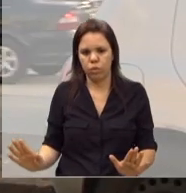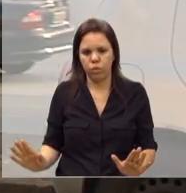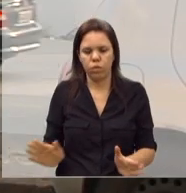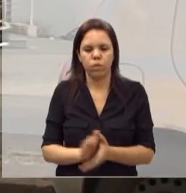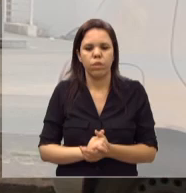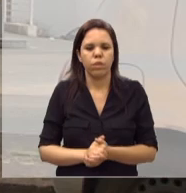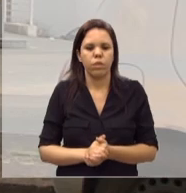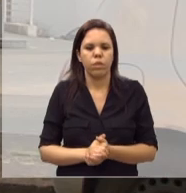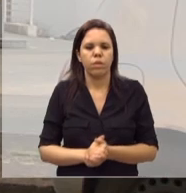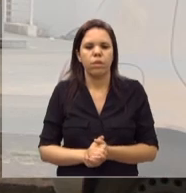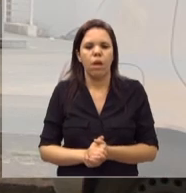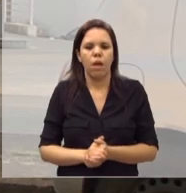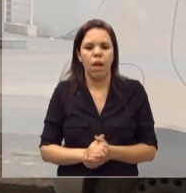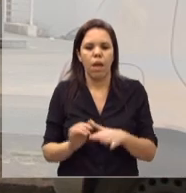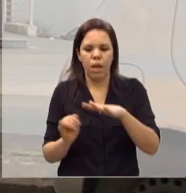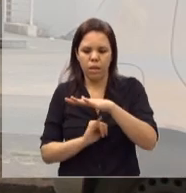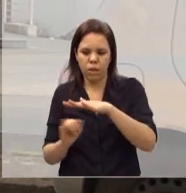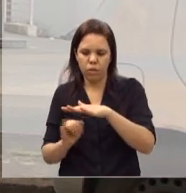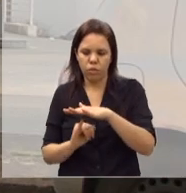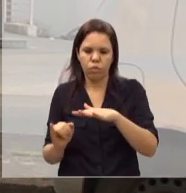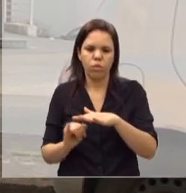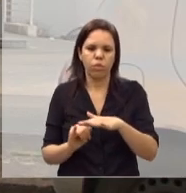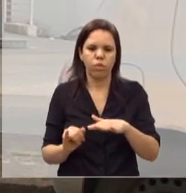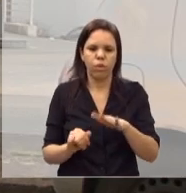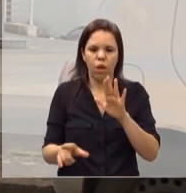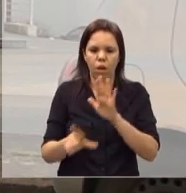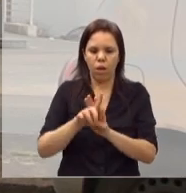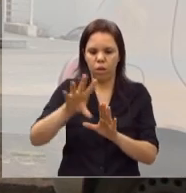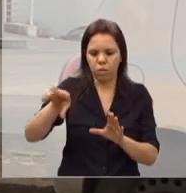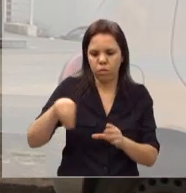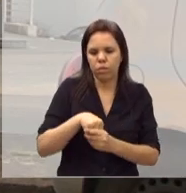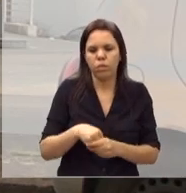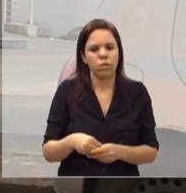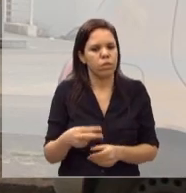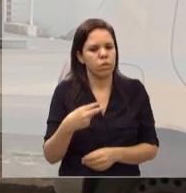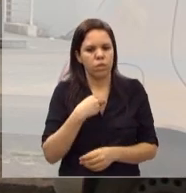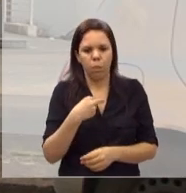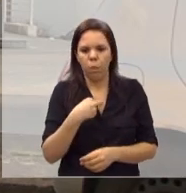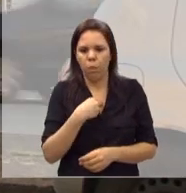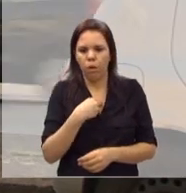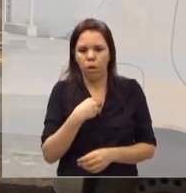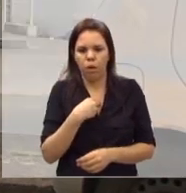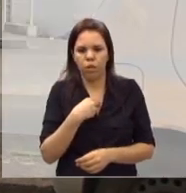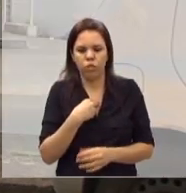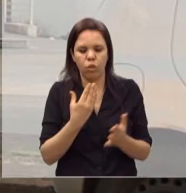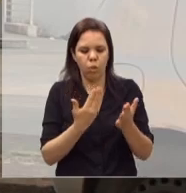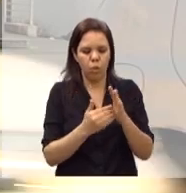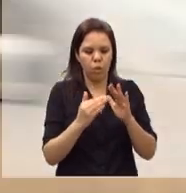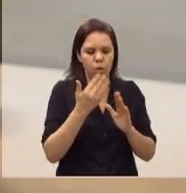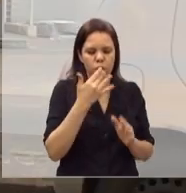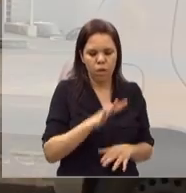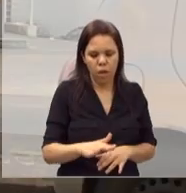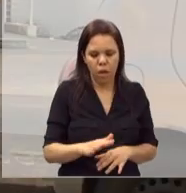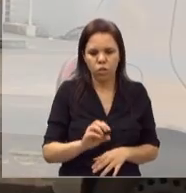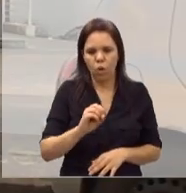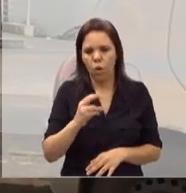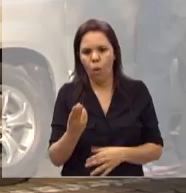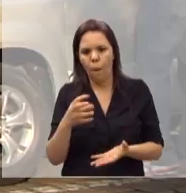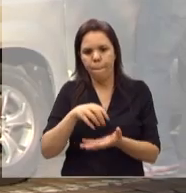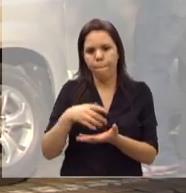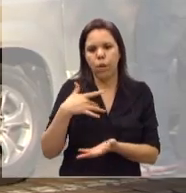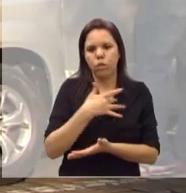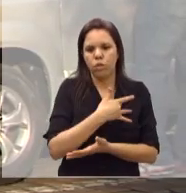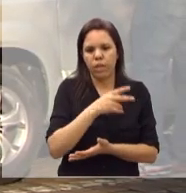pegaram essas instituições e colocaram na lei. Não pode se instalar uma creche, um posto a 500 metros